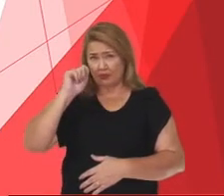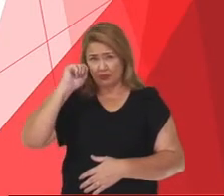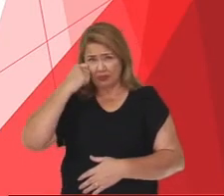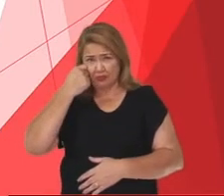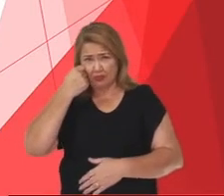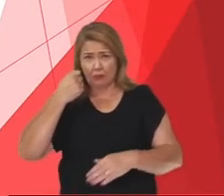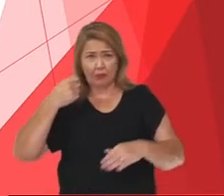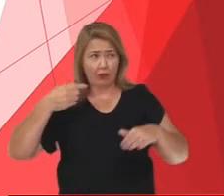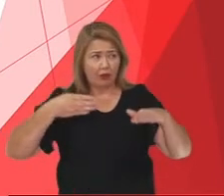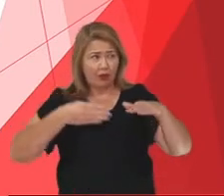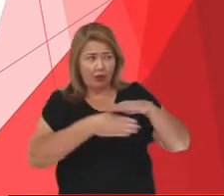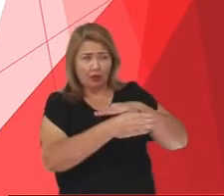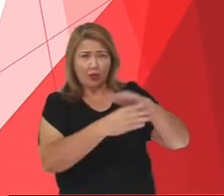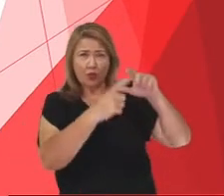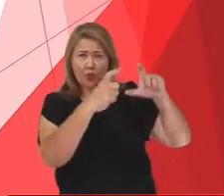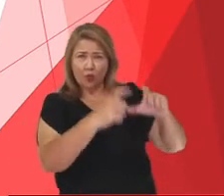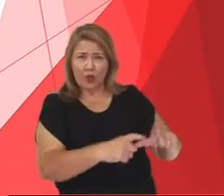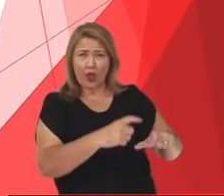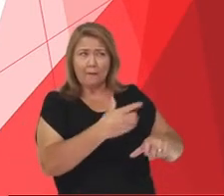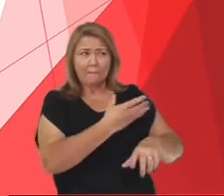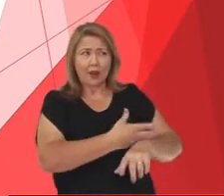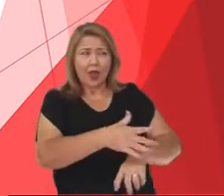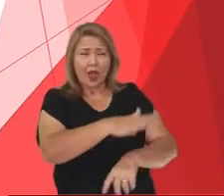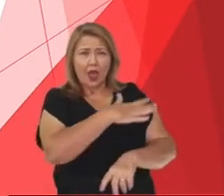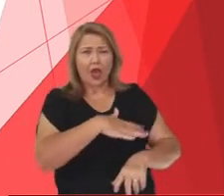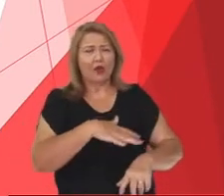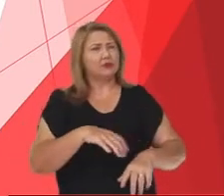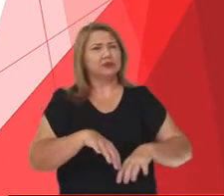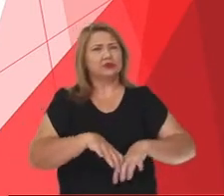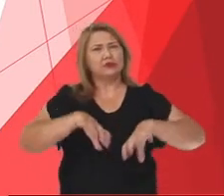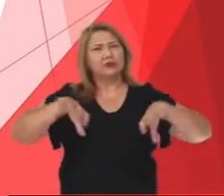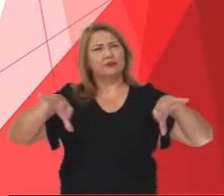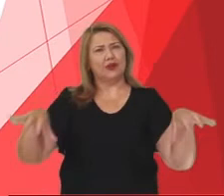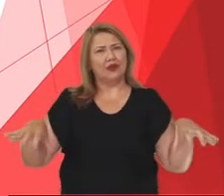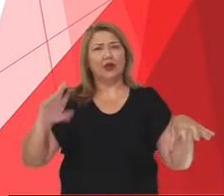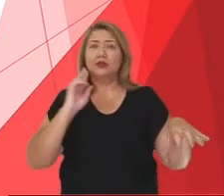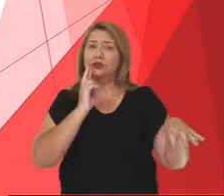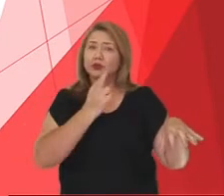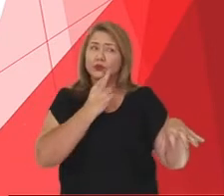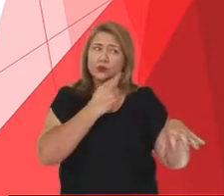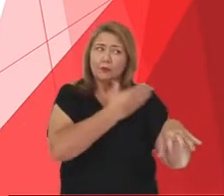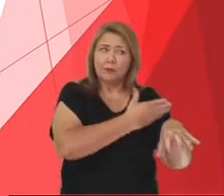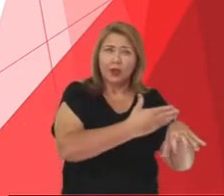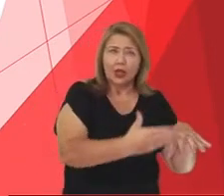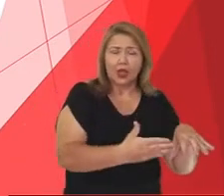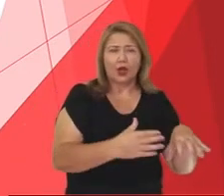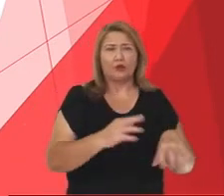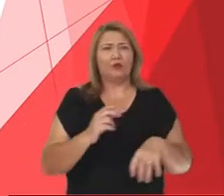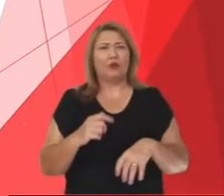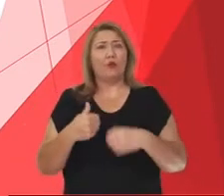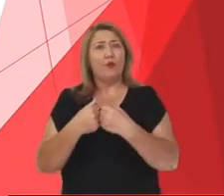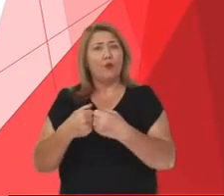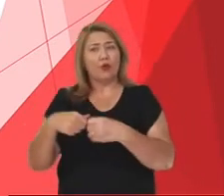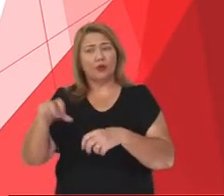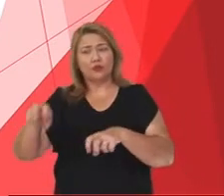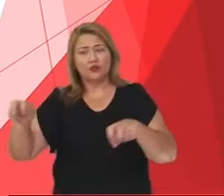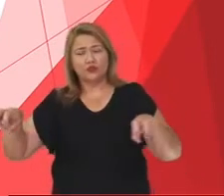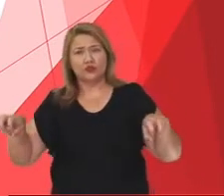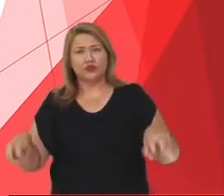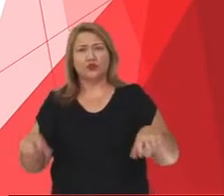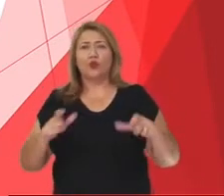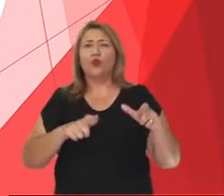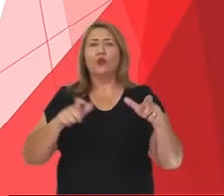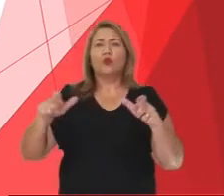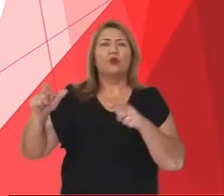mesmo espaço que homens brancos. Havia distinção de restaurantes, de assento no ônibus, de